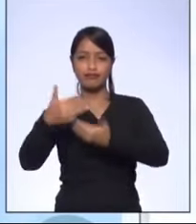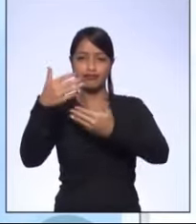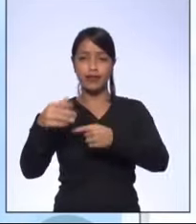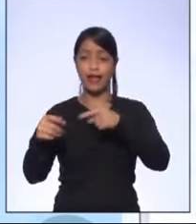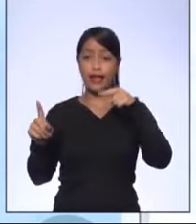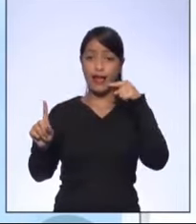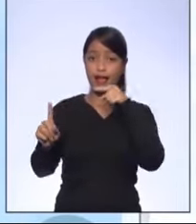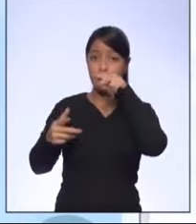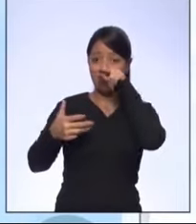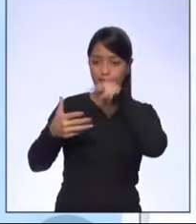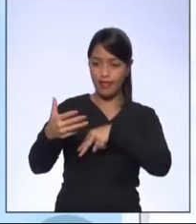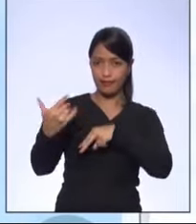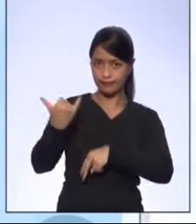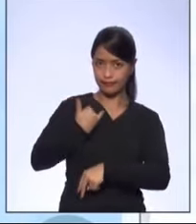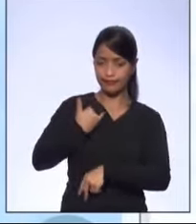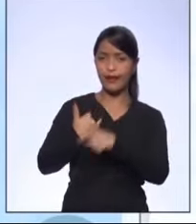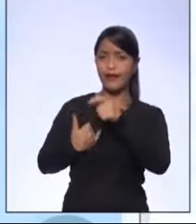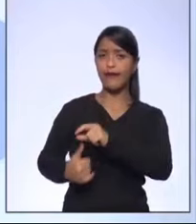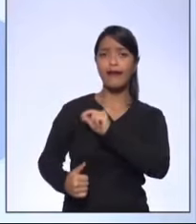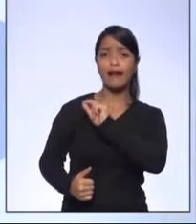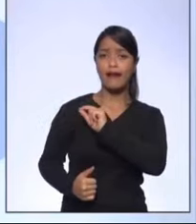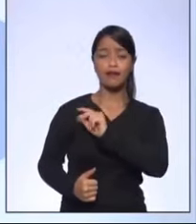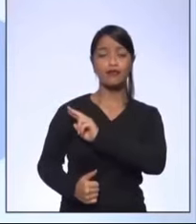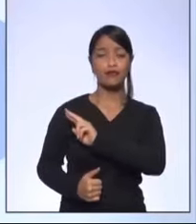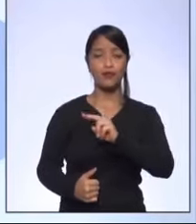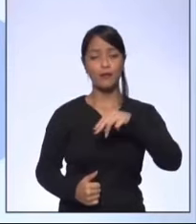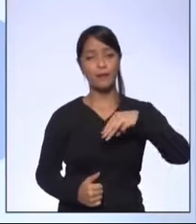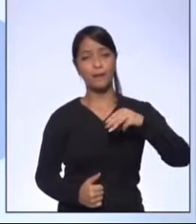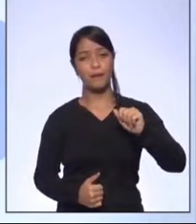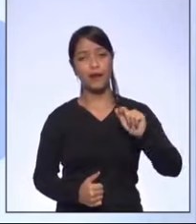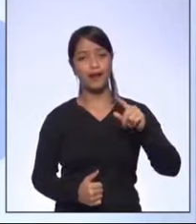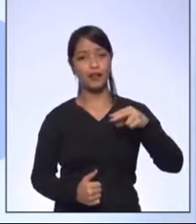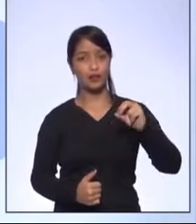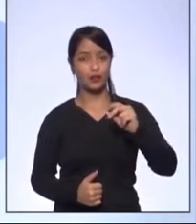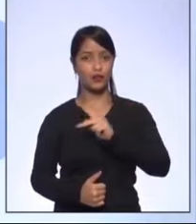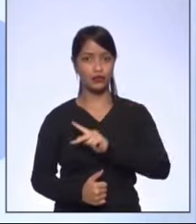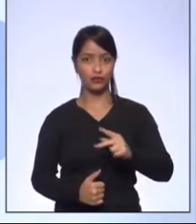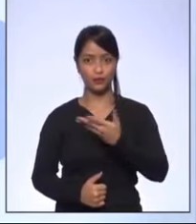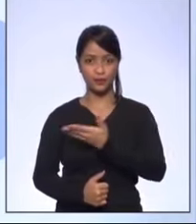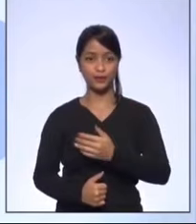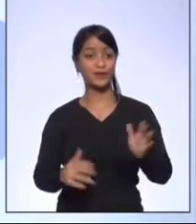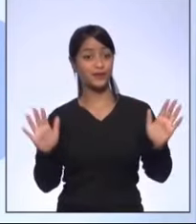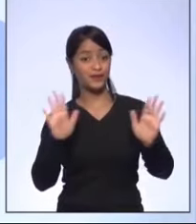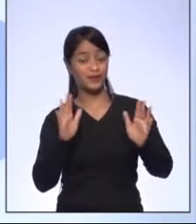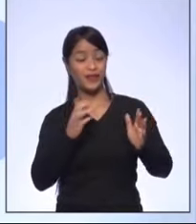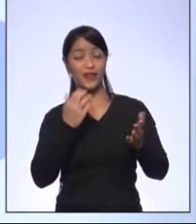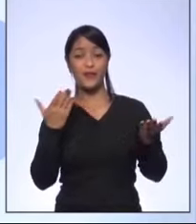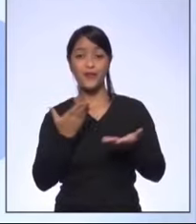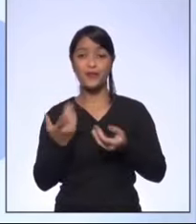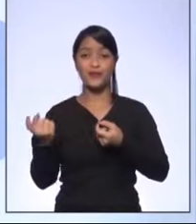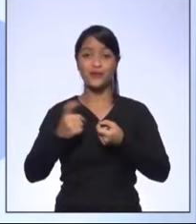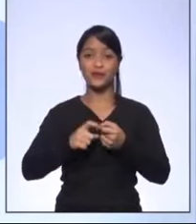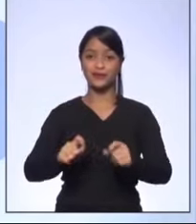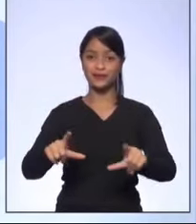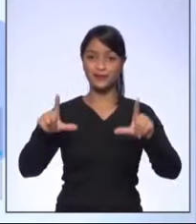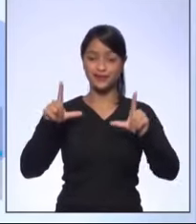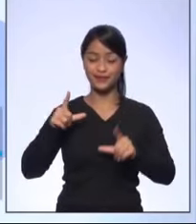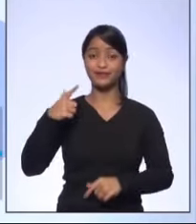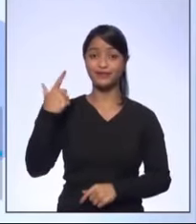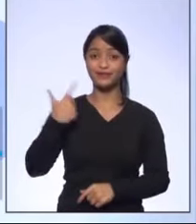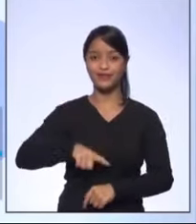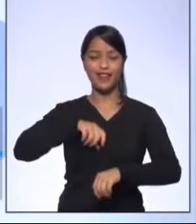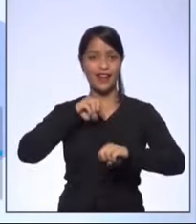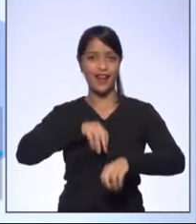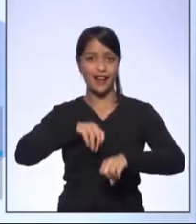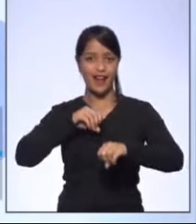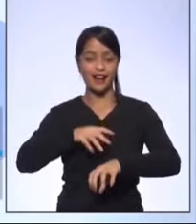vocês, é o nosso querido professor Magno. Olá, estamos aqui de volta para mais uma aula aí de ciências. Vamos aproveitar e fazer um